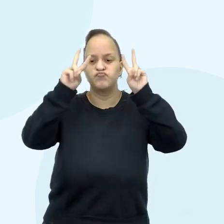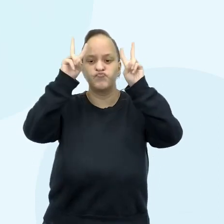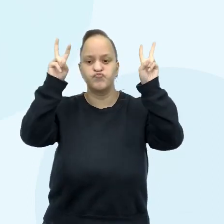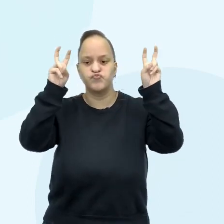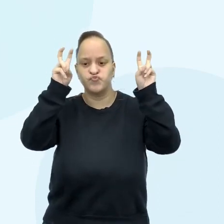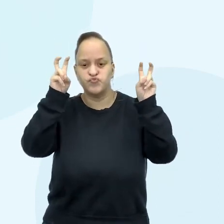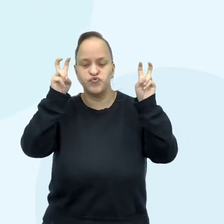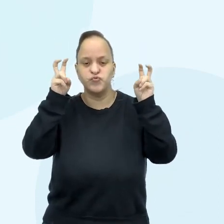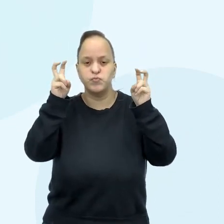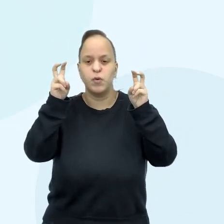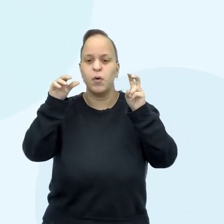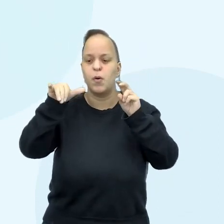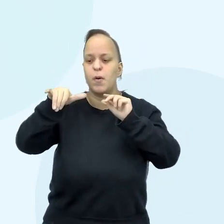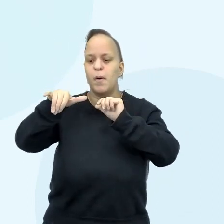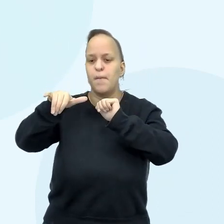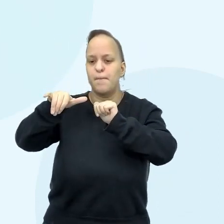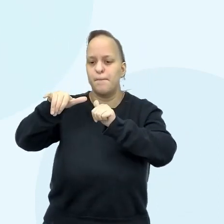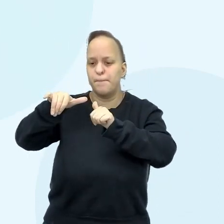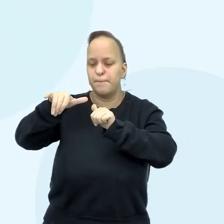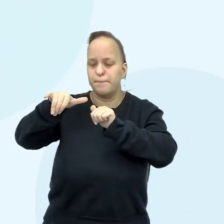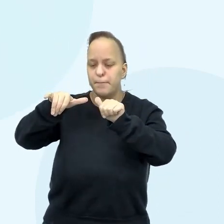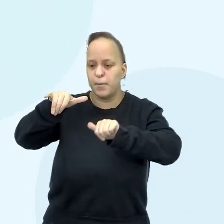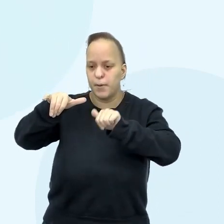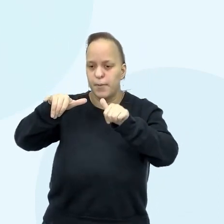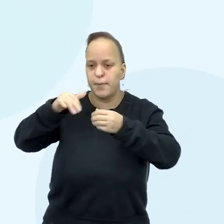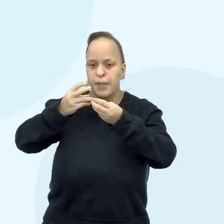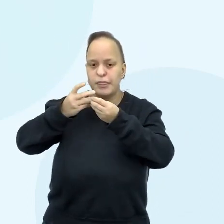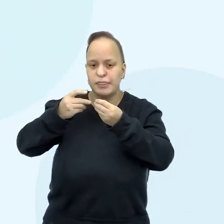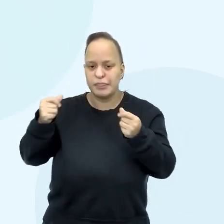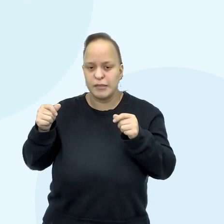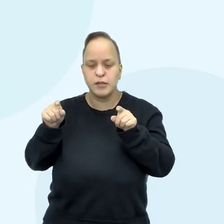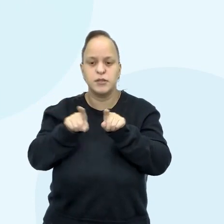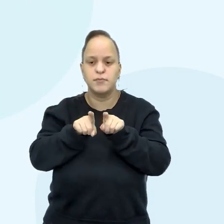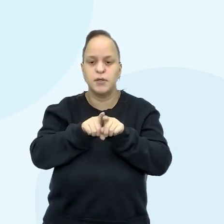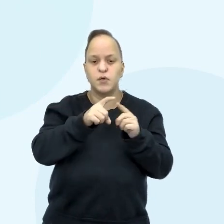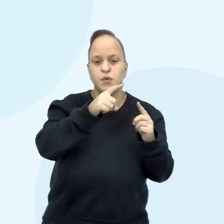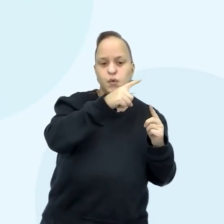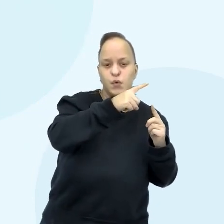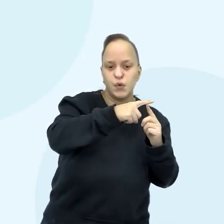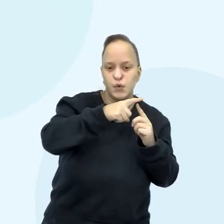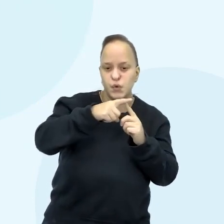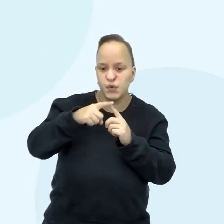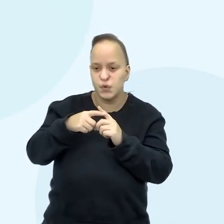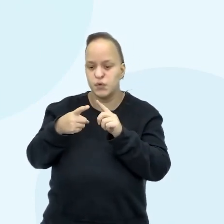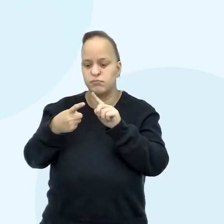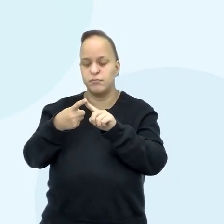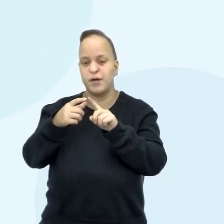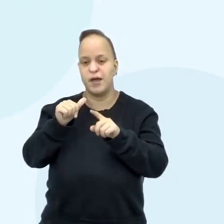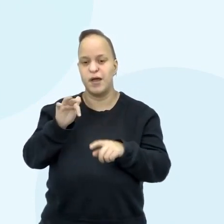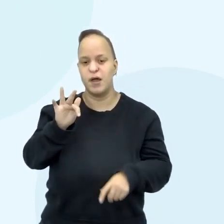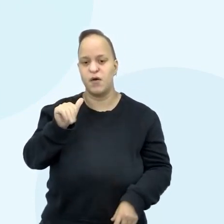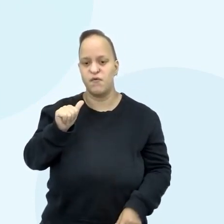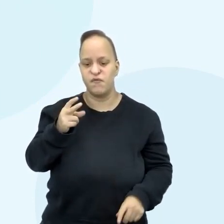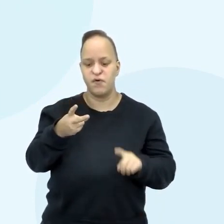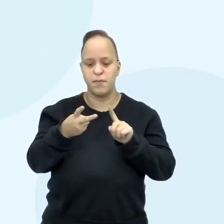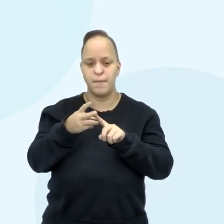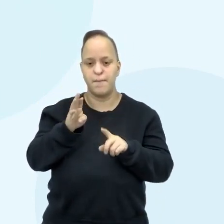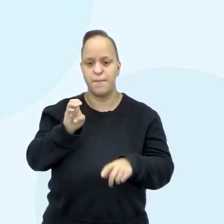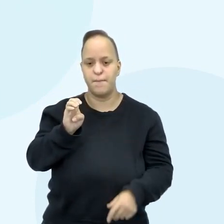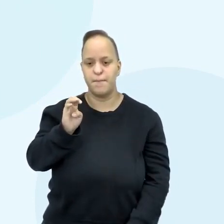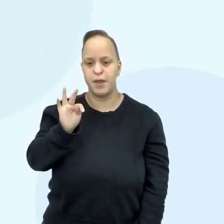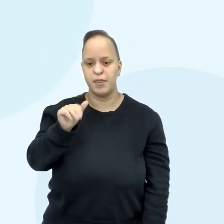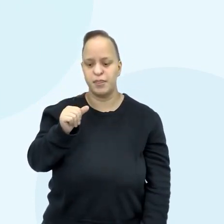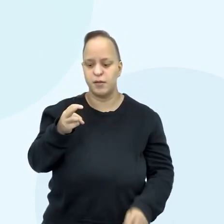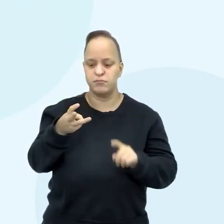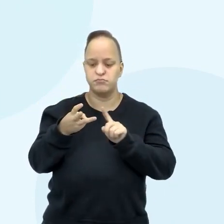tipos de radioisótopos, né? Vamos falar um pouquinho sobre os tipos de decaimento radioativos que se